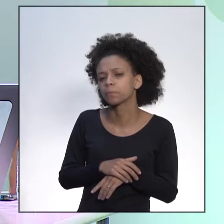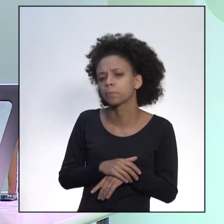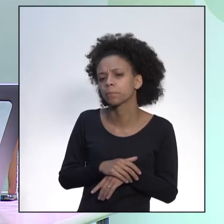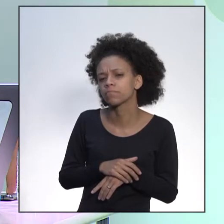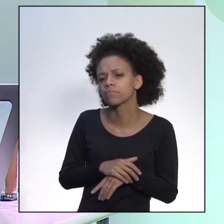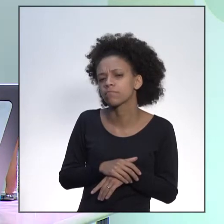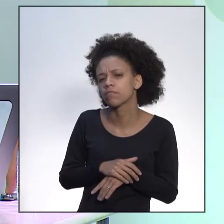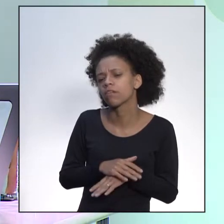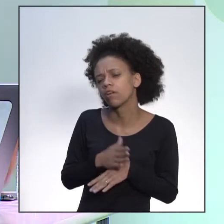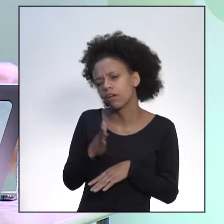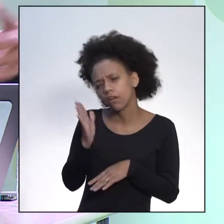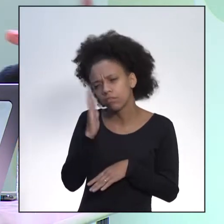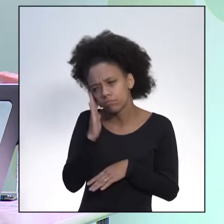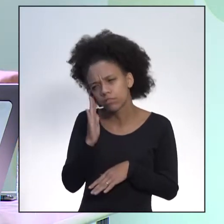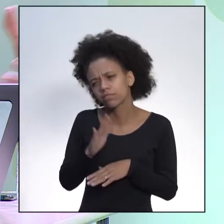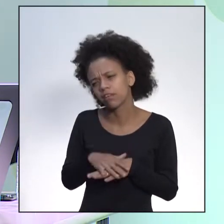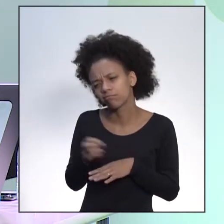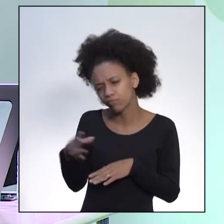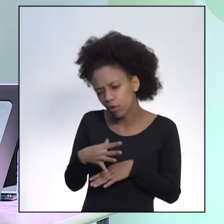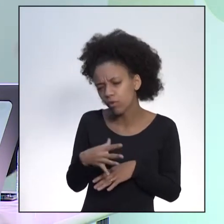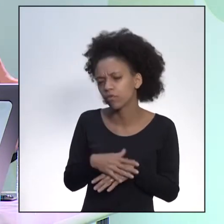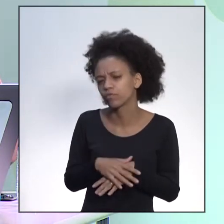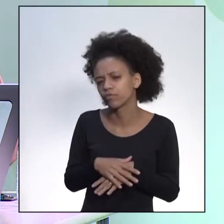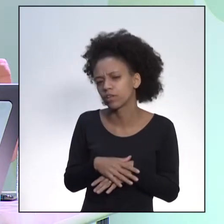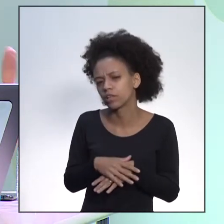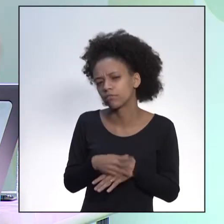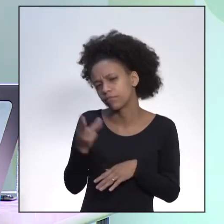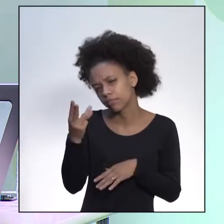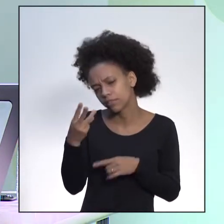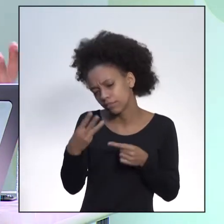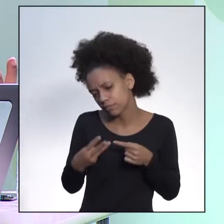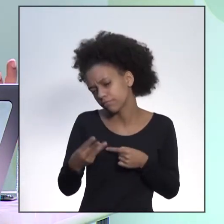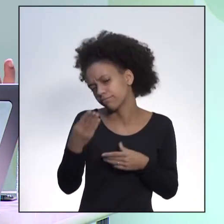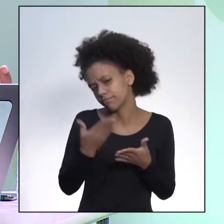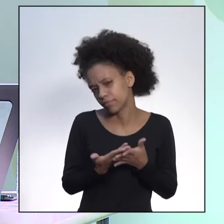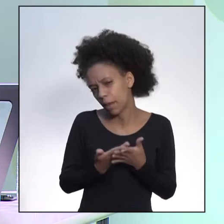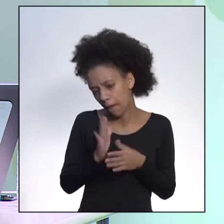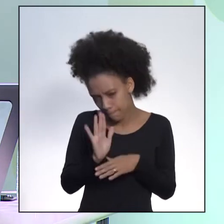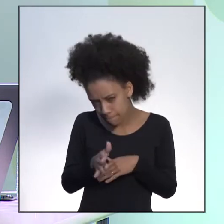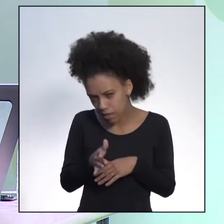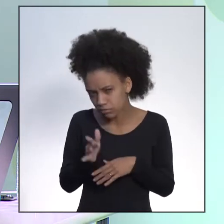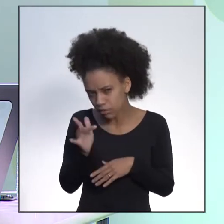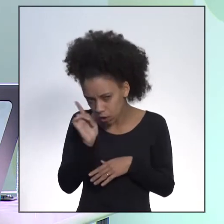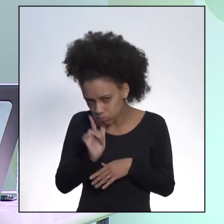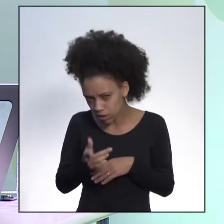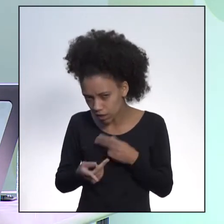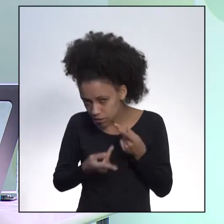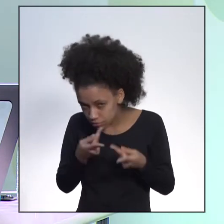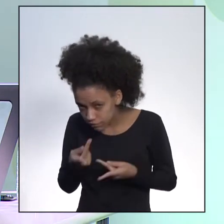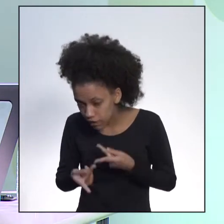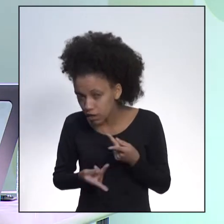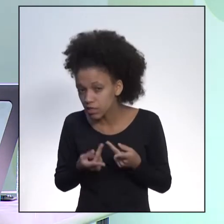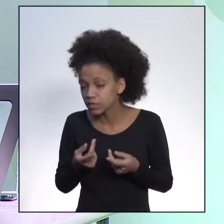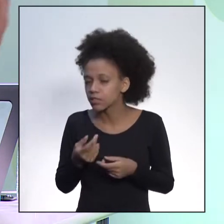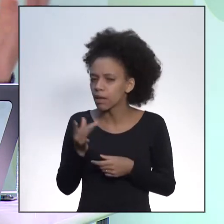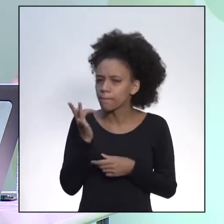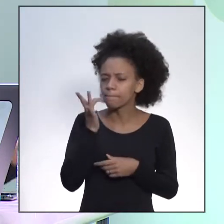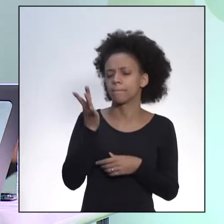sei que é ainda muito prematuro, porque estamos na 3ª semana, mas já consegue dizer se é mais fácil essa